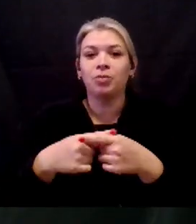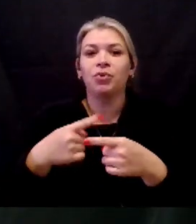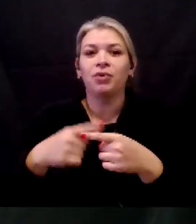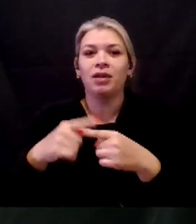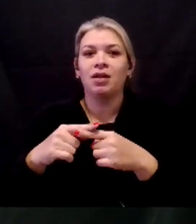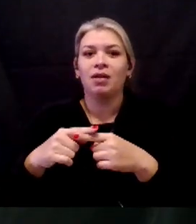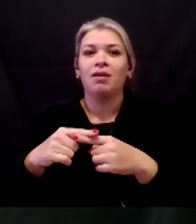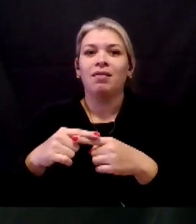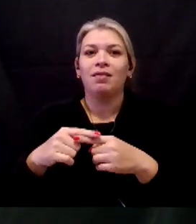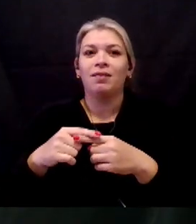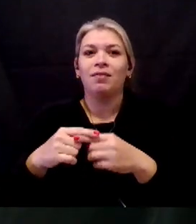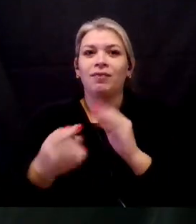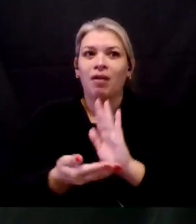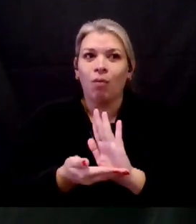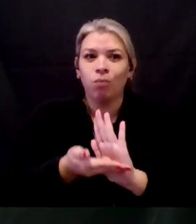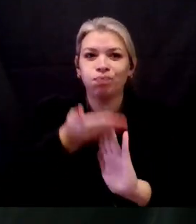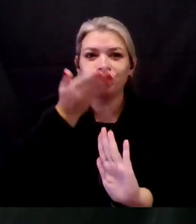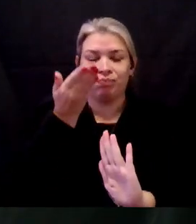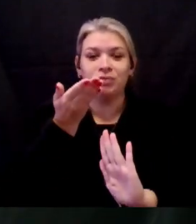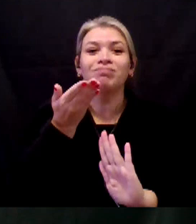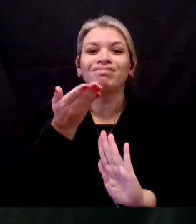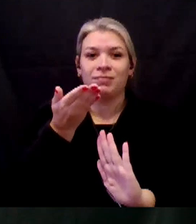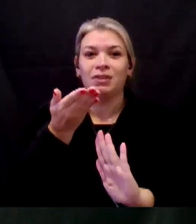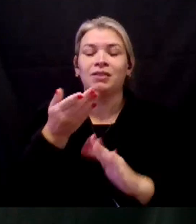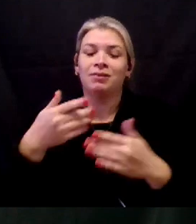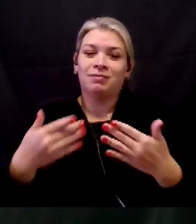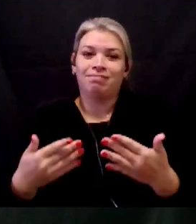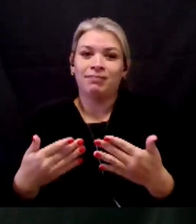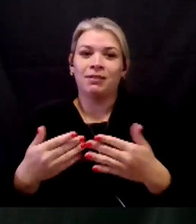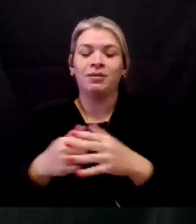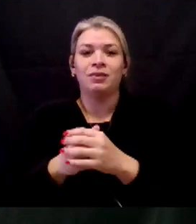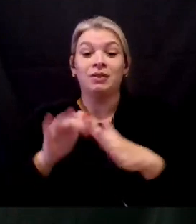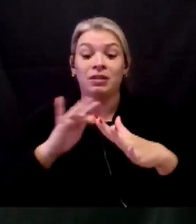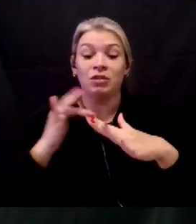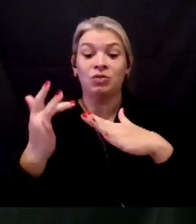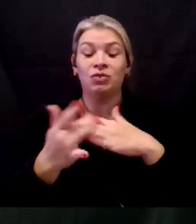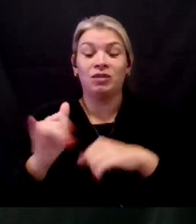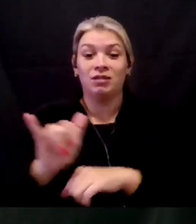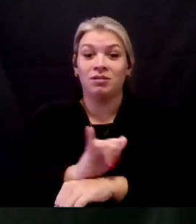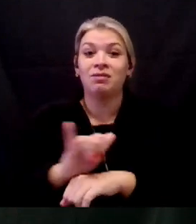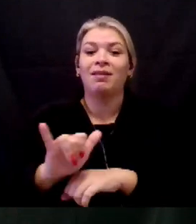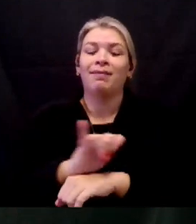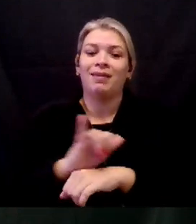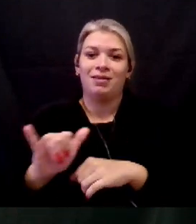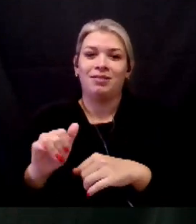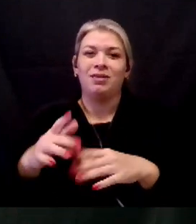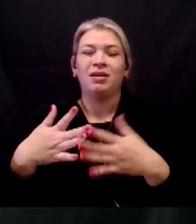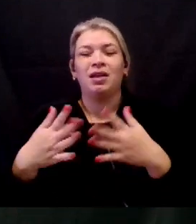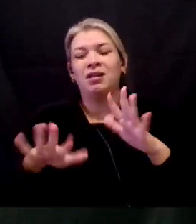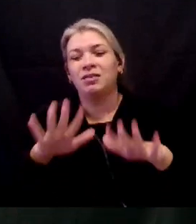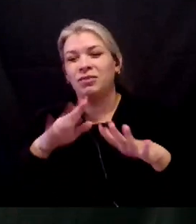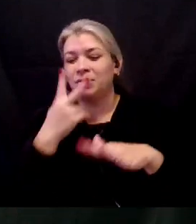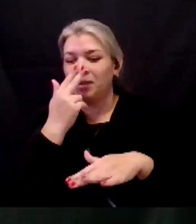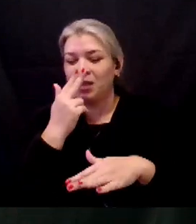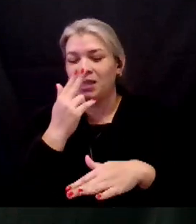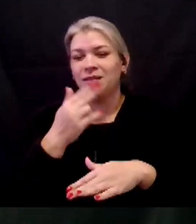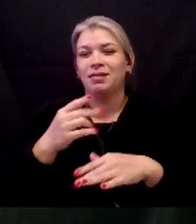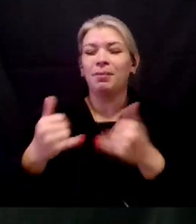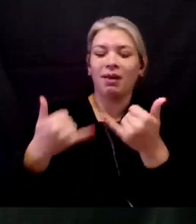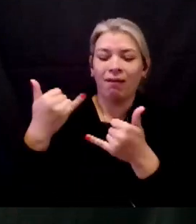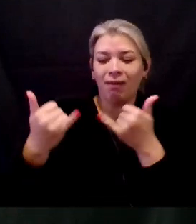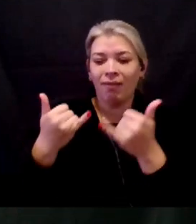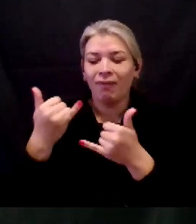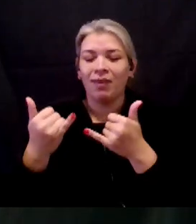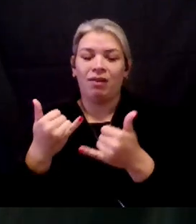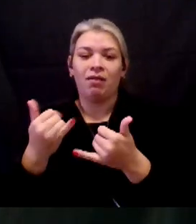por estratégias de marketing e pelas redes sociais. O que parece uma brincadeira inocente pode trazer consequências importantes